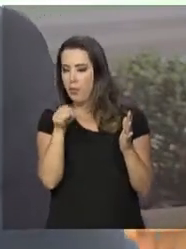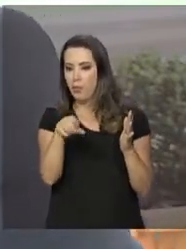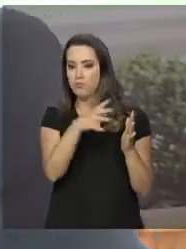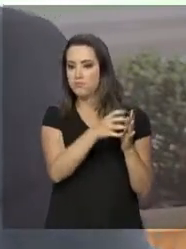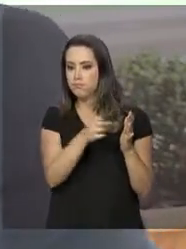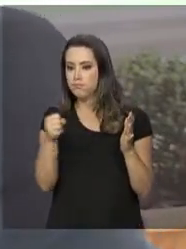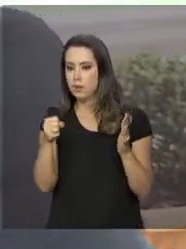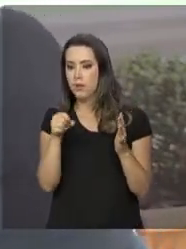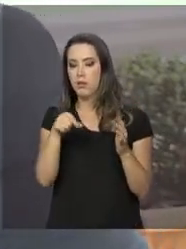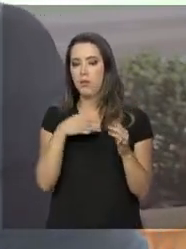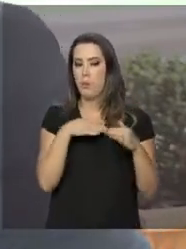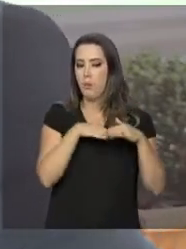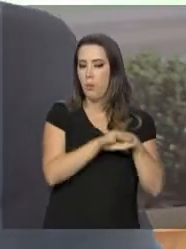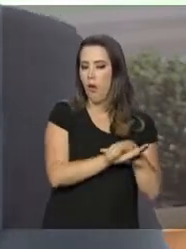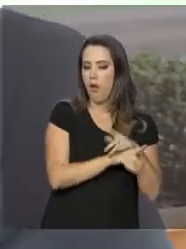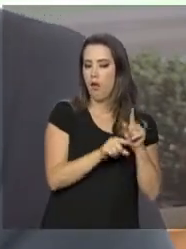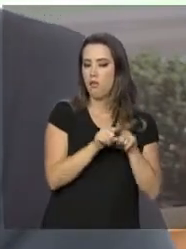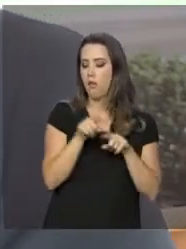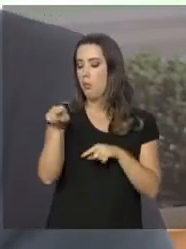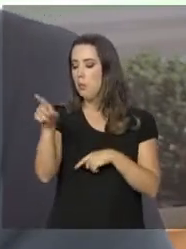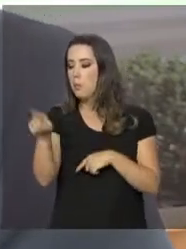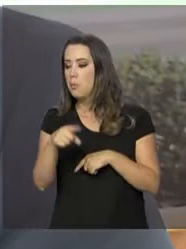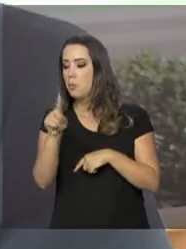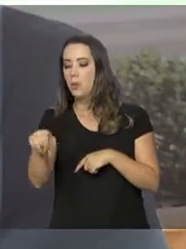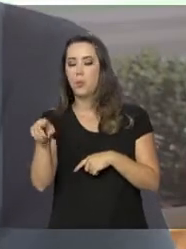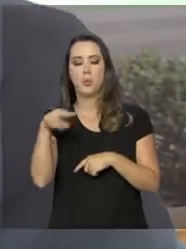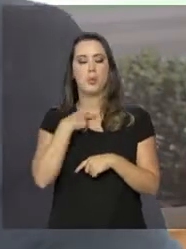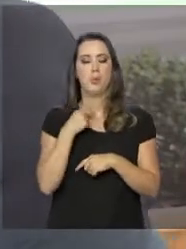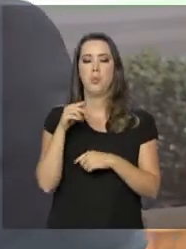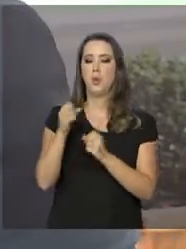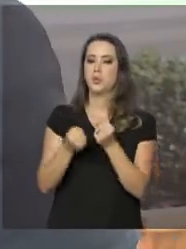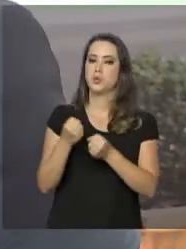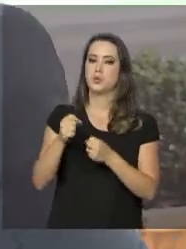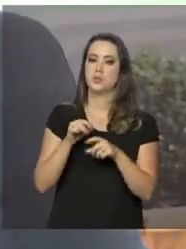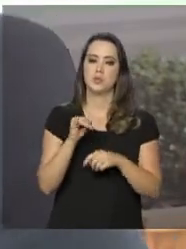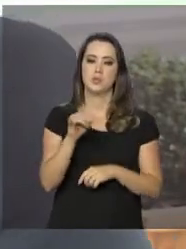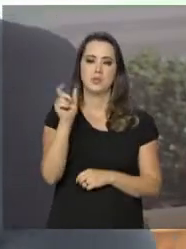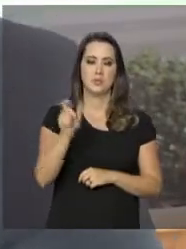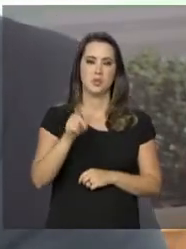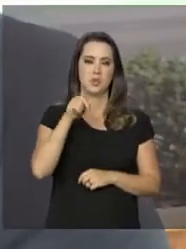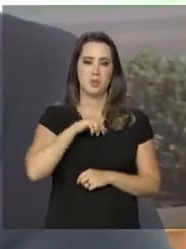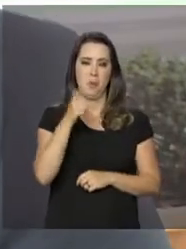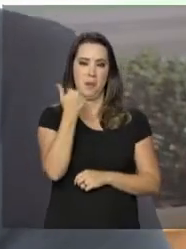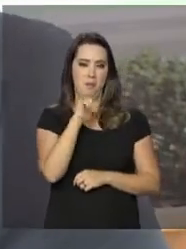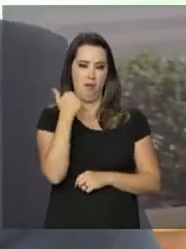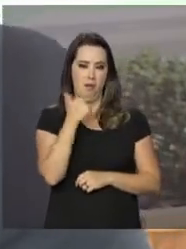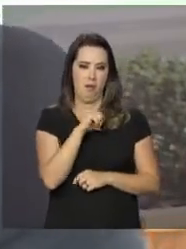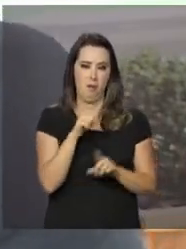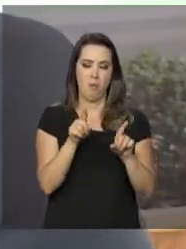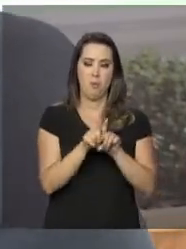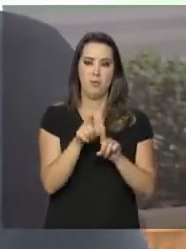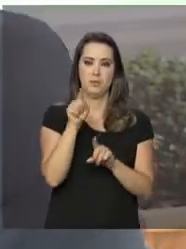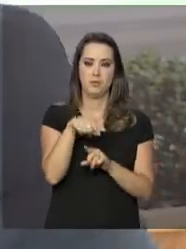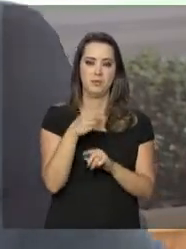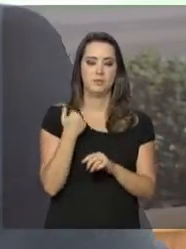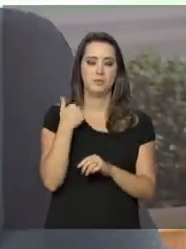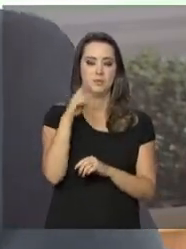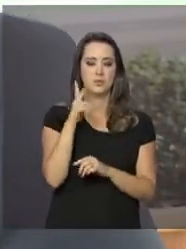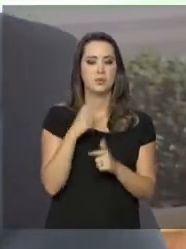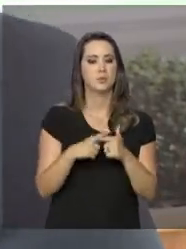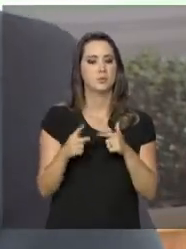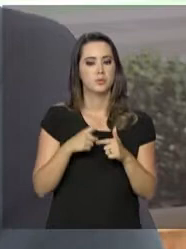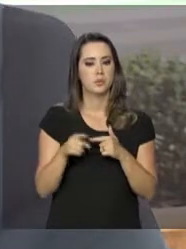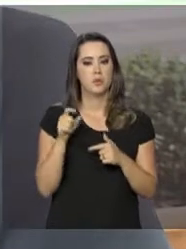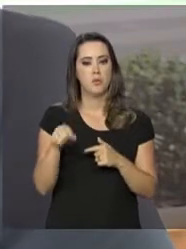naquele momento até para proibir que ele dirige e no caso se ele estiver com teor alcoólico que a lei considere como delituoso